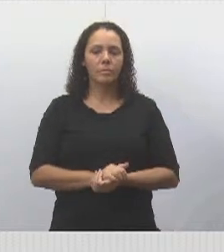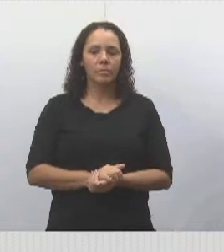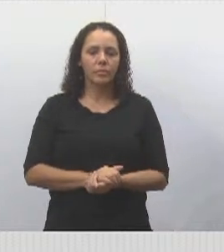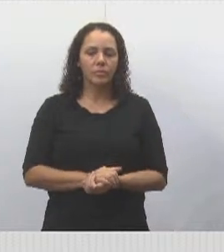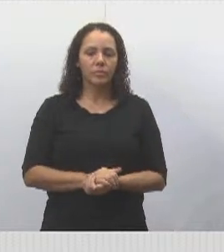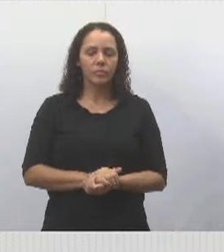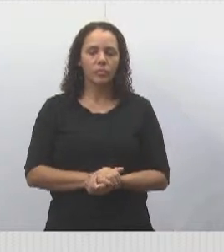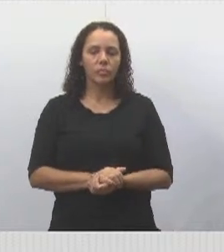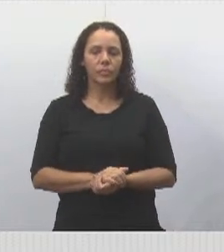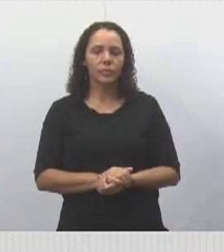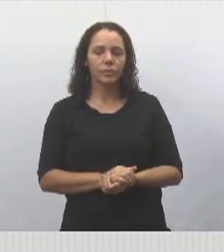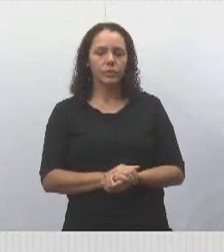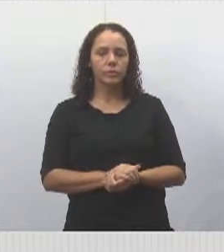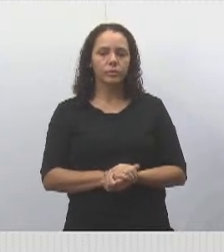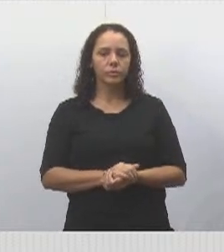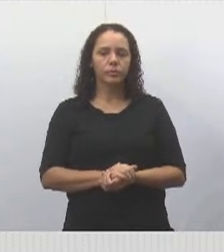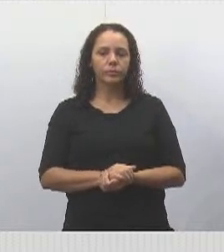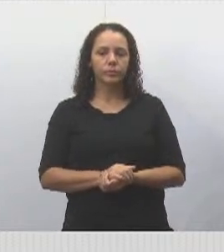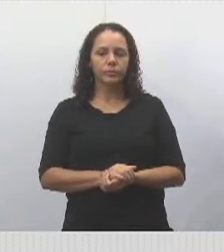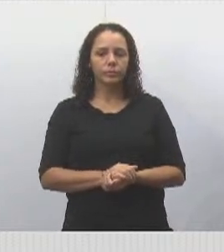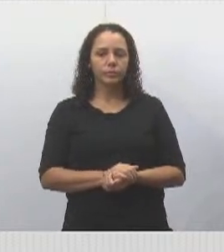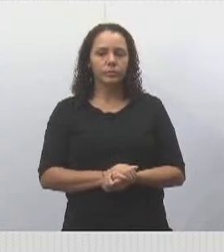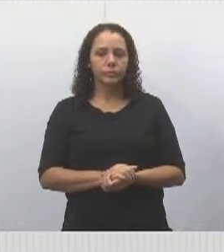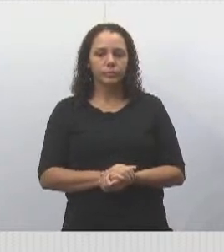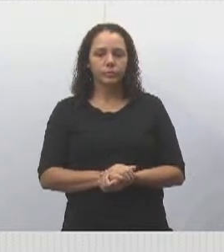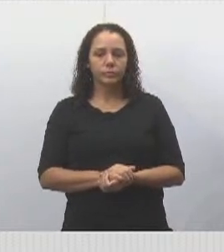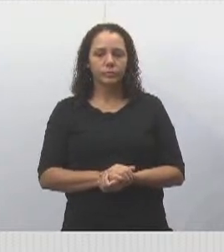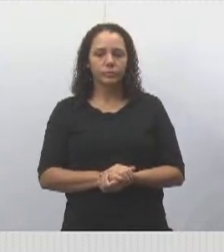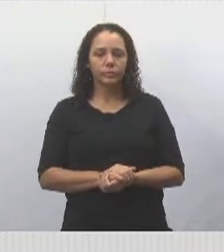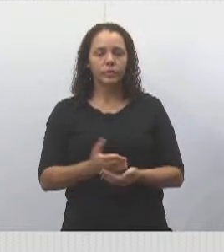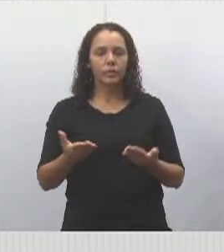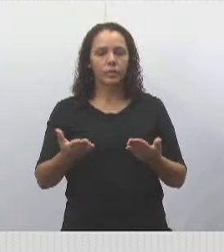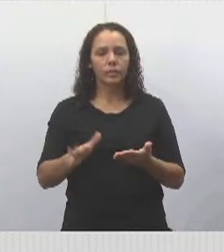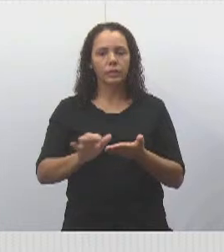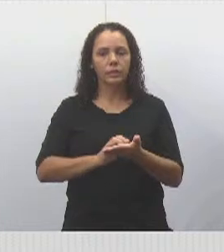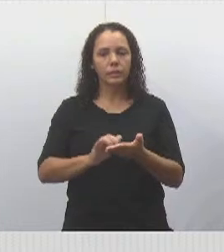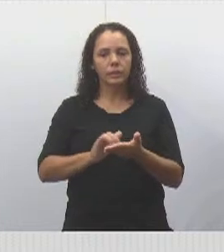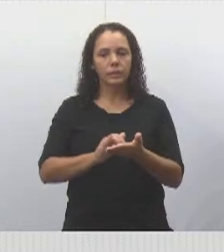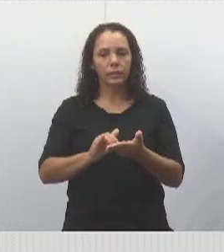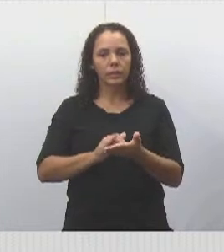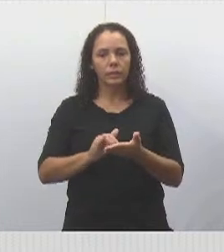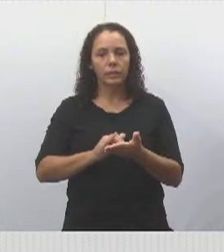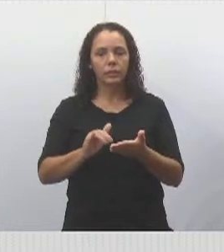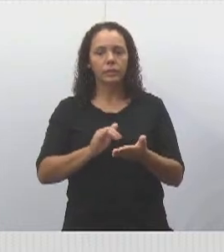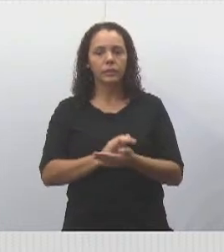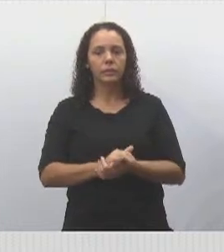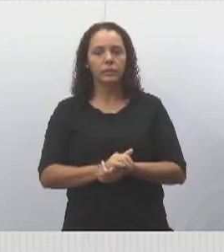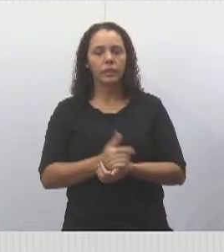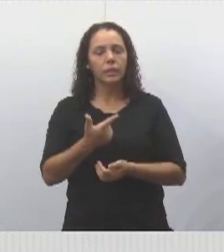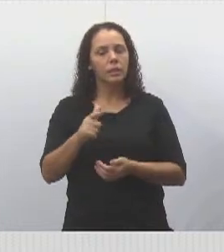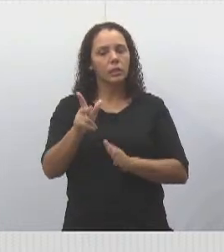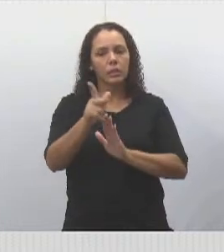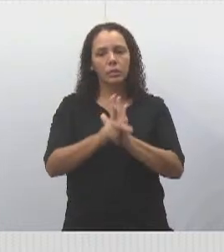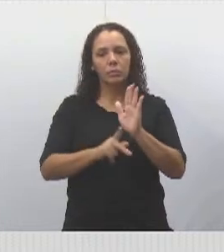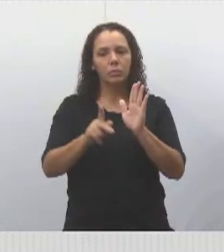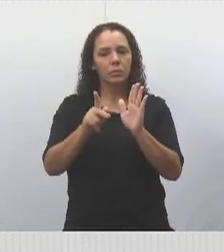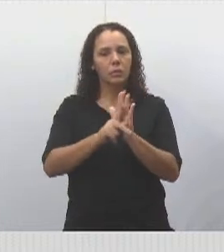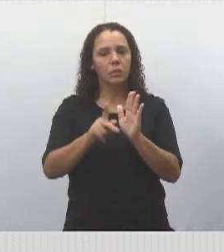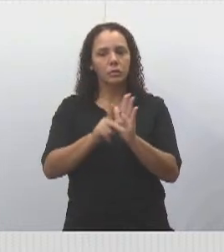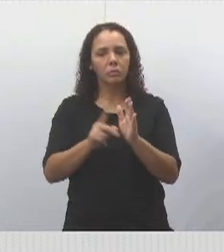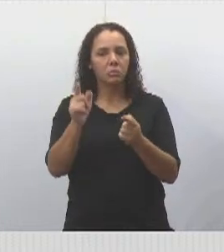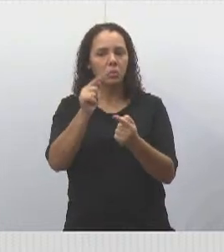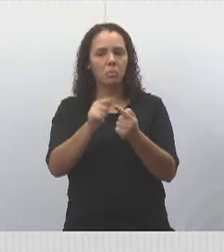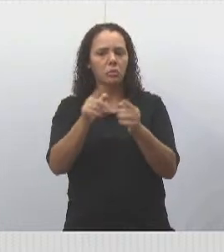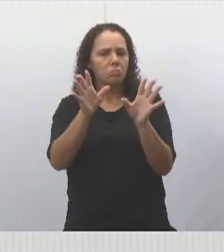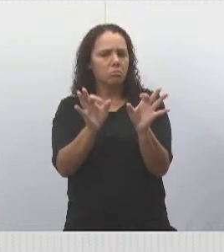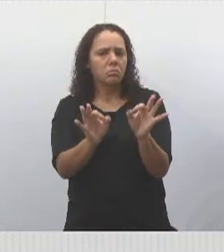Pedro Guerra e Juca de Azevedo. Pode passar. Agora a gente tem as secretarias meio, né, que não tem projetos fim específicos,